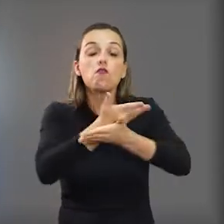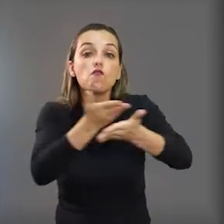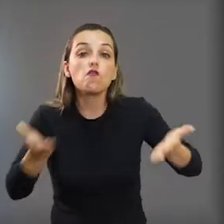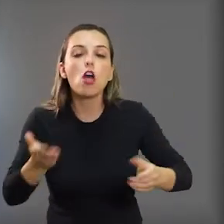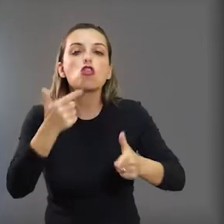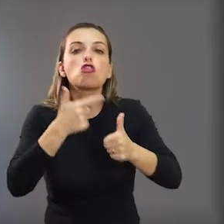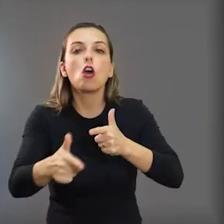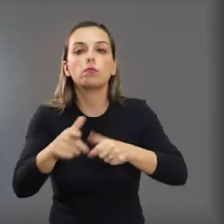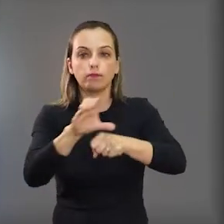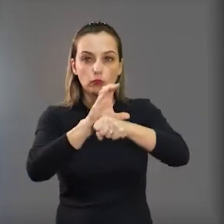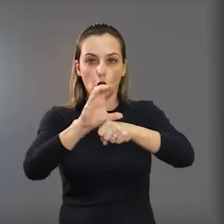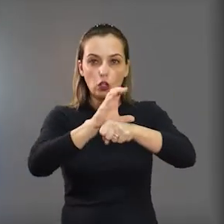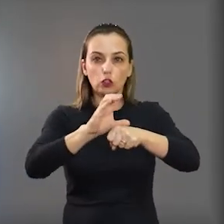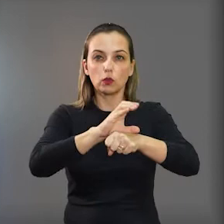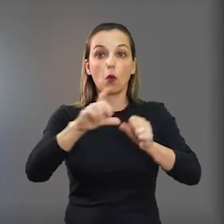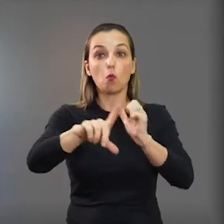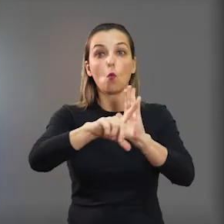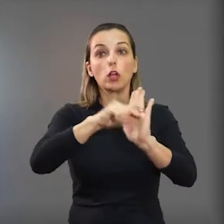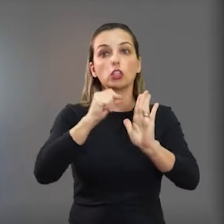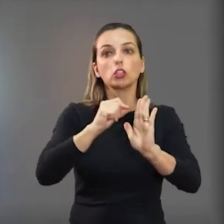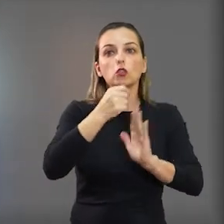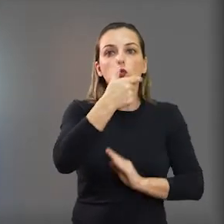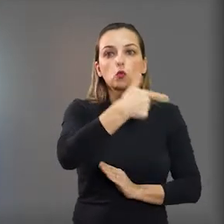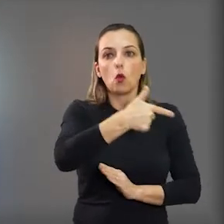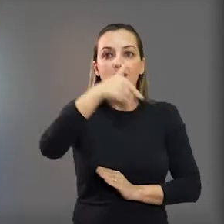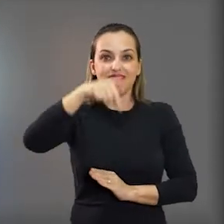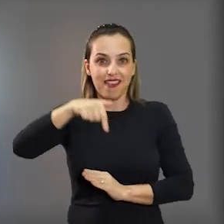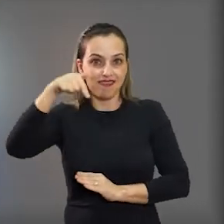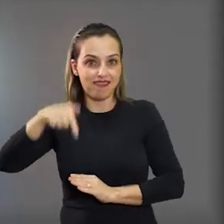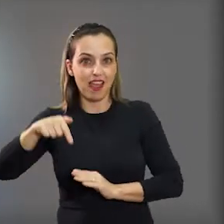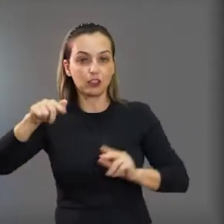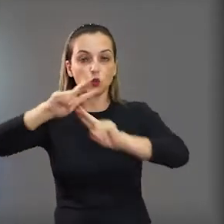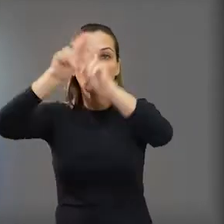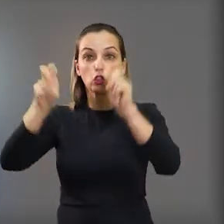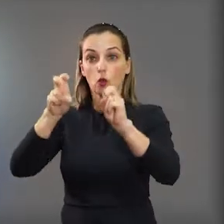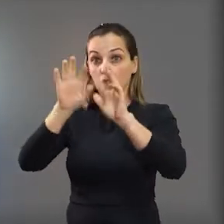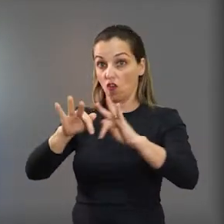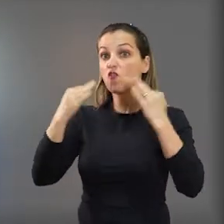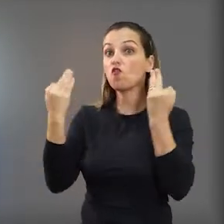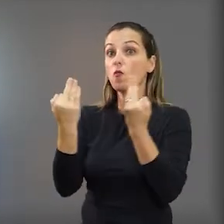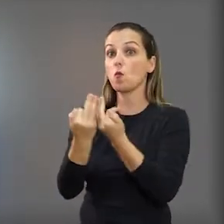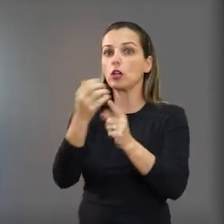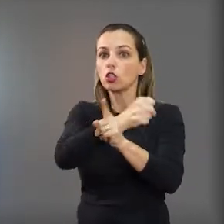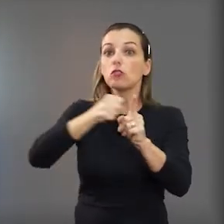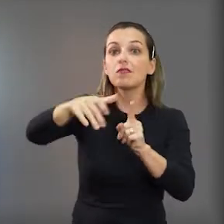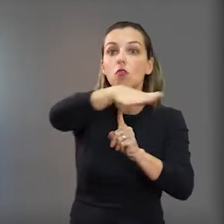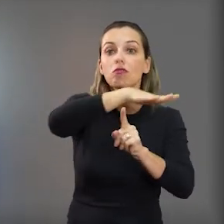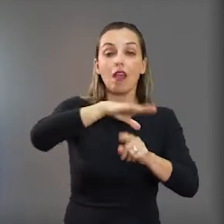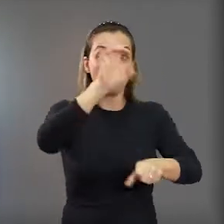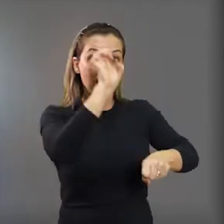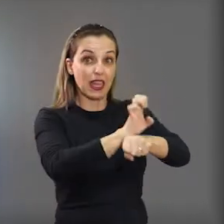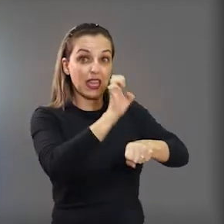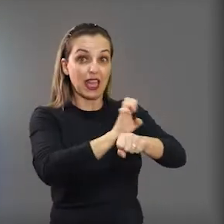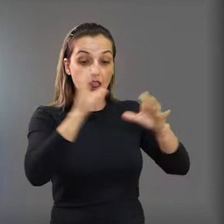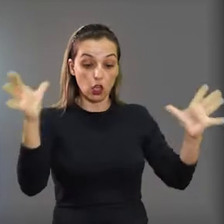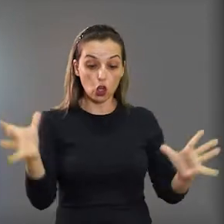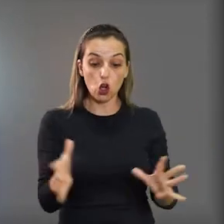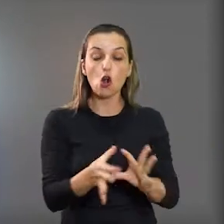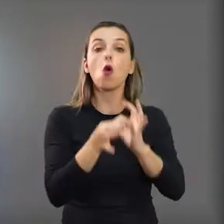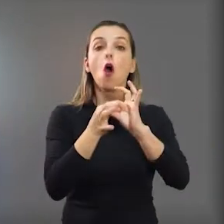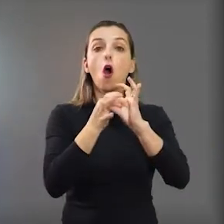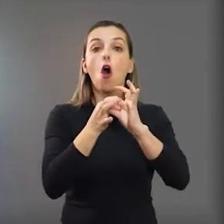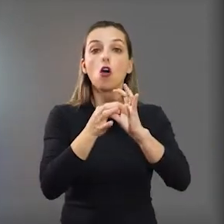fala delas, uma previsão constitucional no artigo 277, que diz: é dever da família,